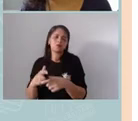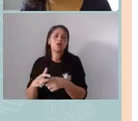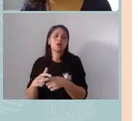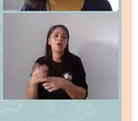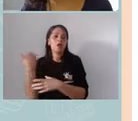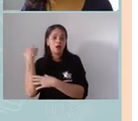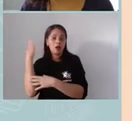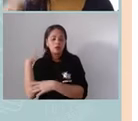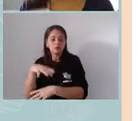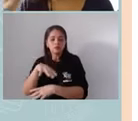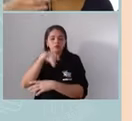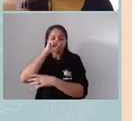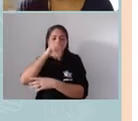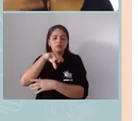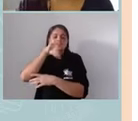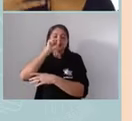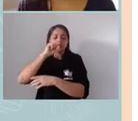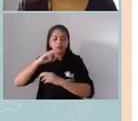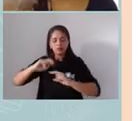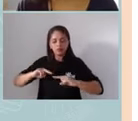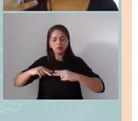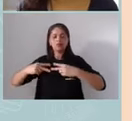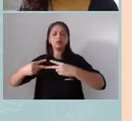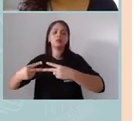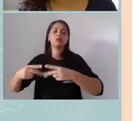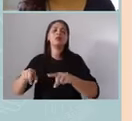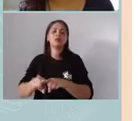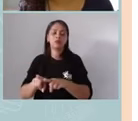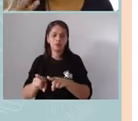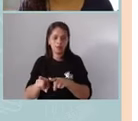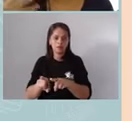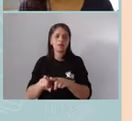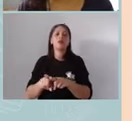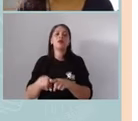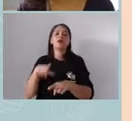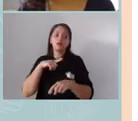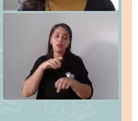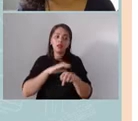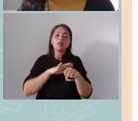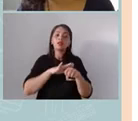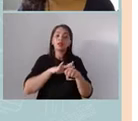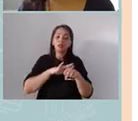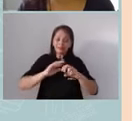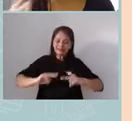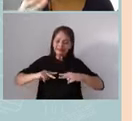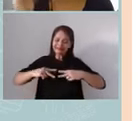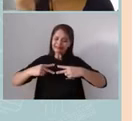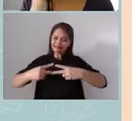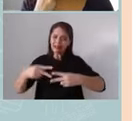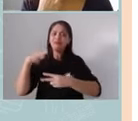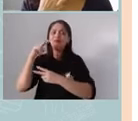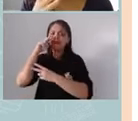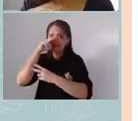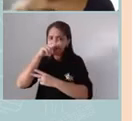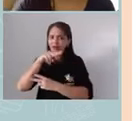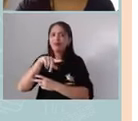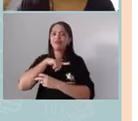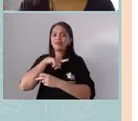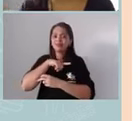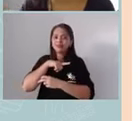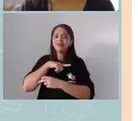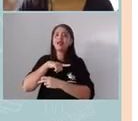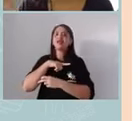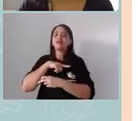transmissão respiratória. Então, veja que são doenças bastante transmissíveis, né? Uma alta taxa de transmissão. Principalmente aí, catapora, que